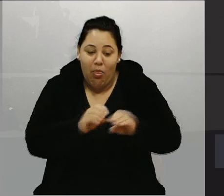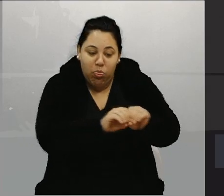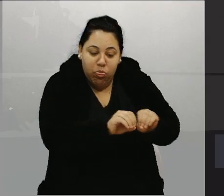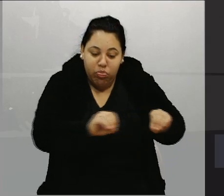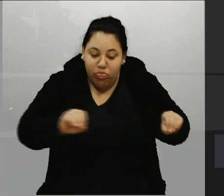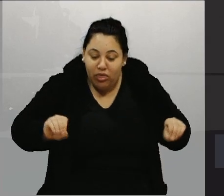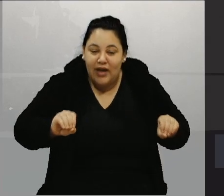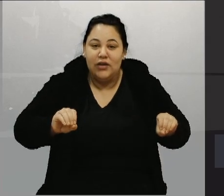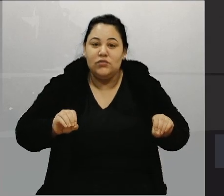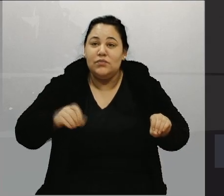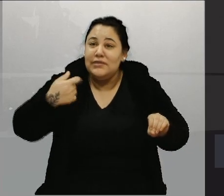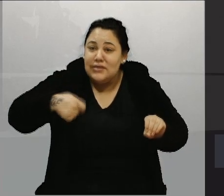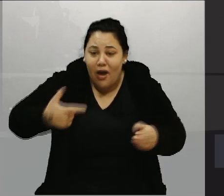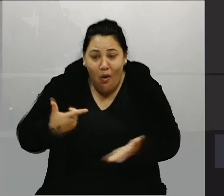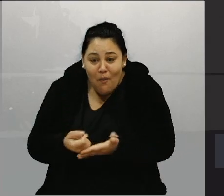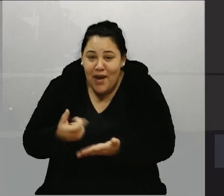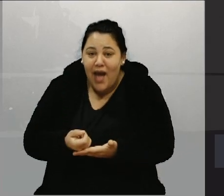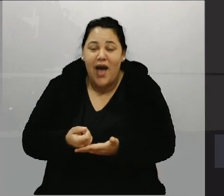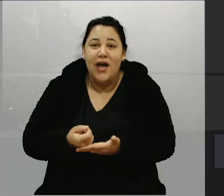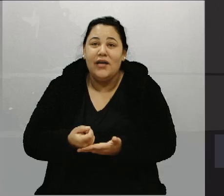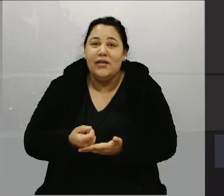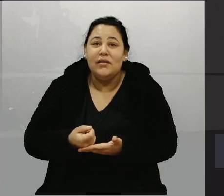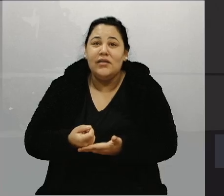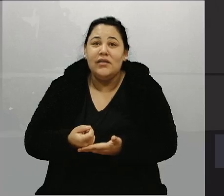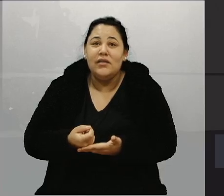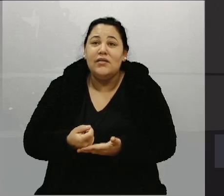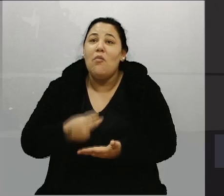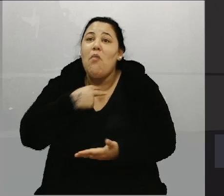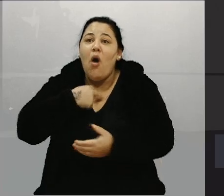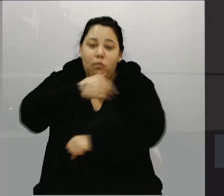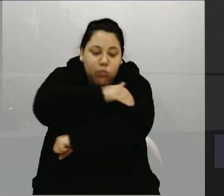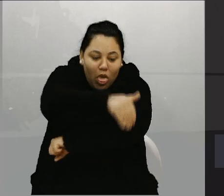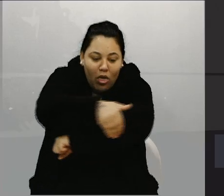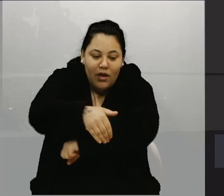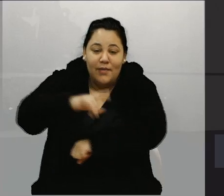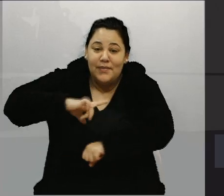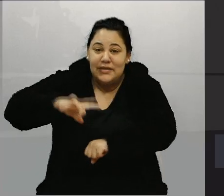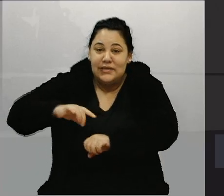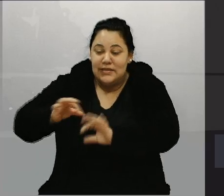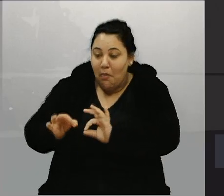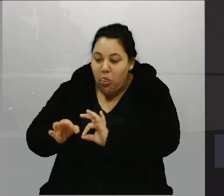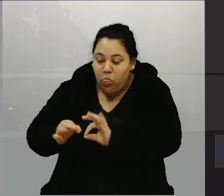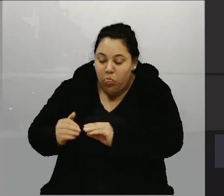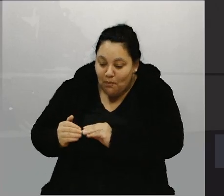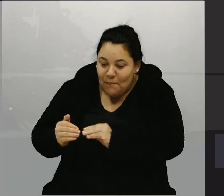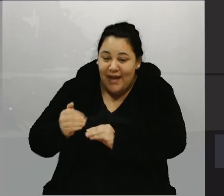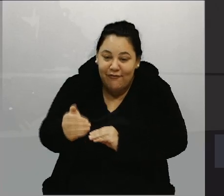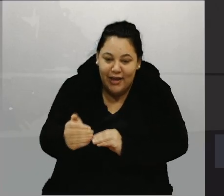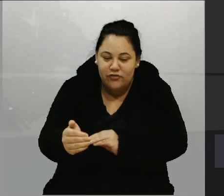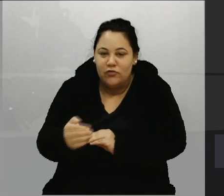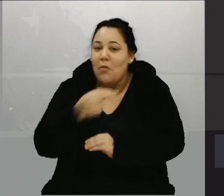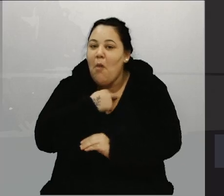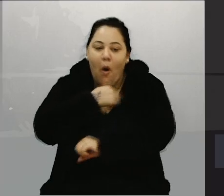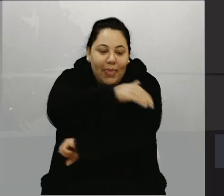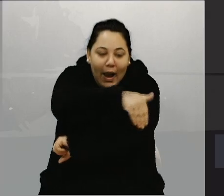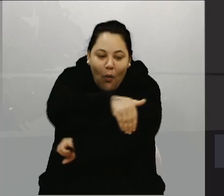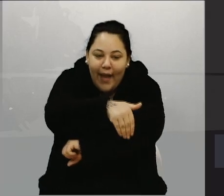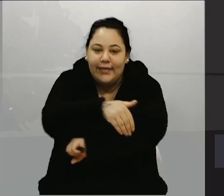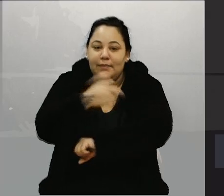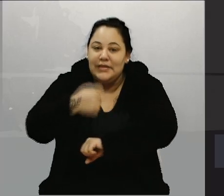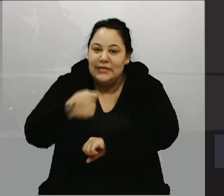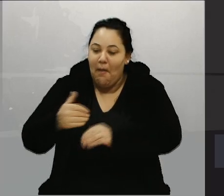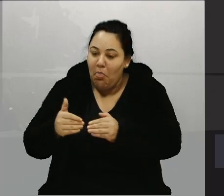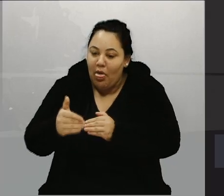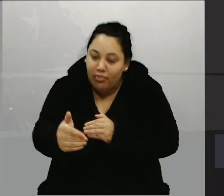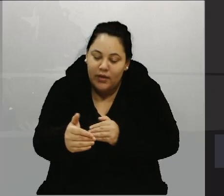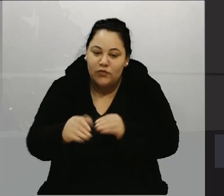cano. Não pode ser sobre quadra, tem que puxar 100 e poucos metros de cano. Porra, todo mundo sabe o que tem